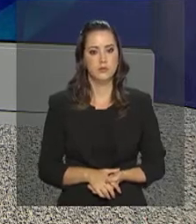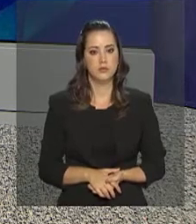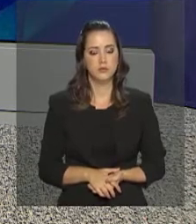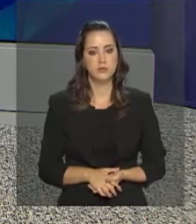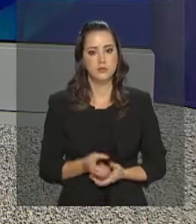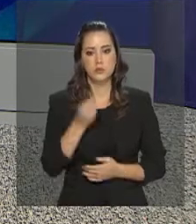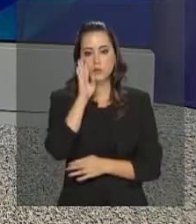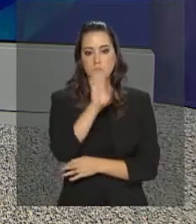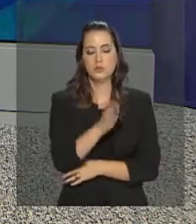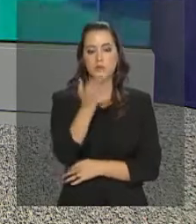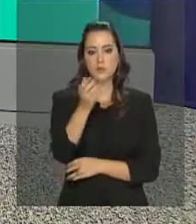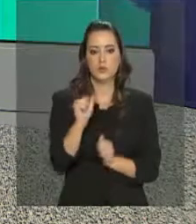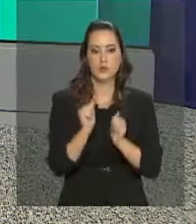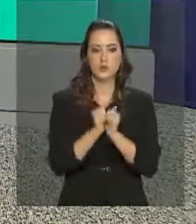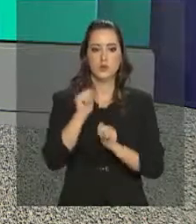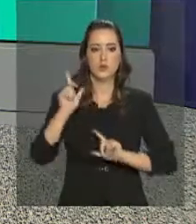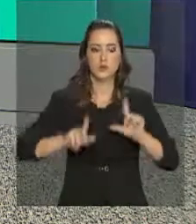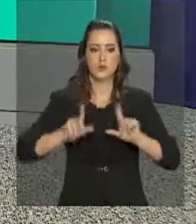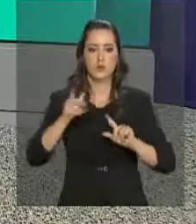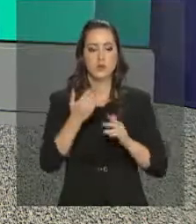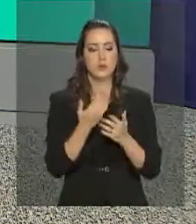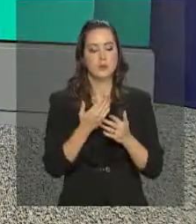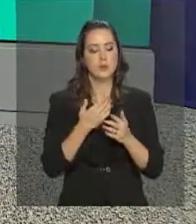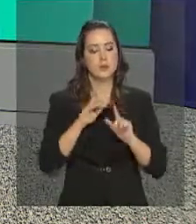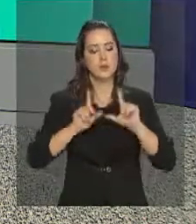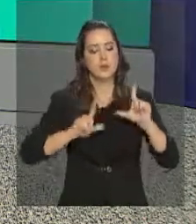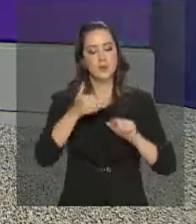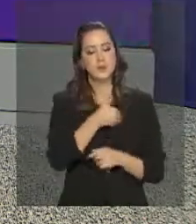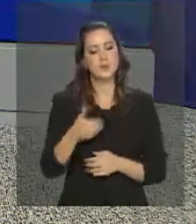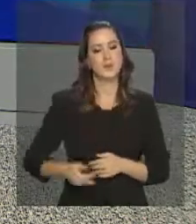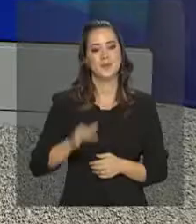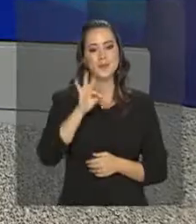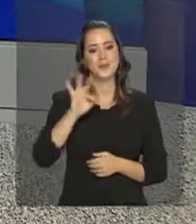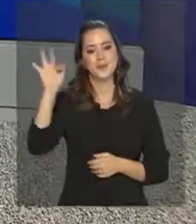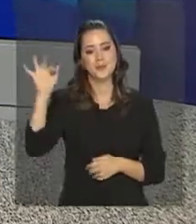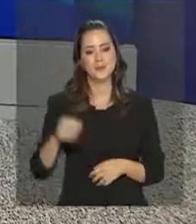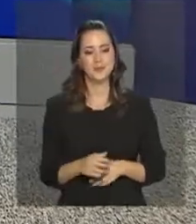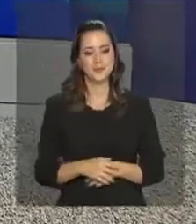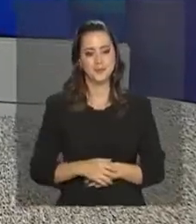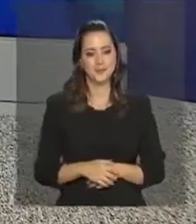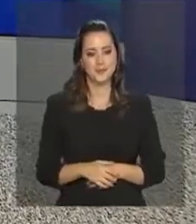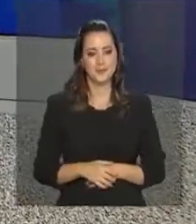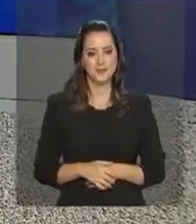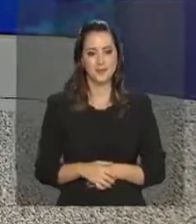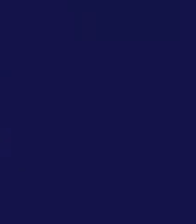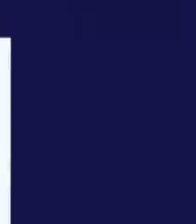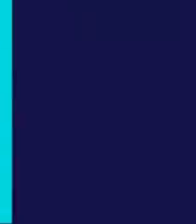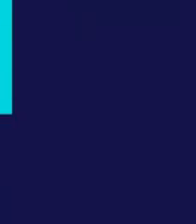61 998 67 87 87. Uma boa tarde para você e continue com a gente aqui na NBR, a TV do governo federal.